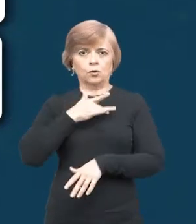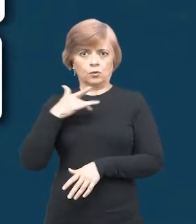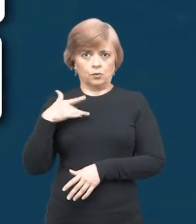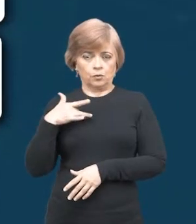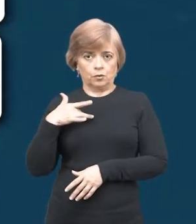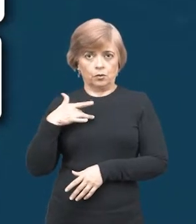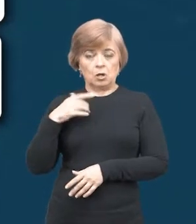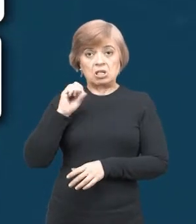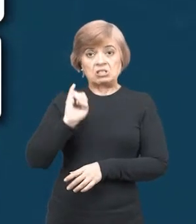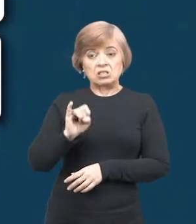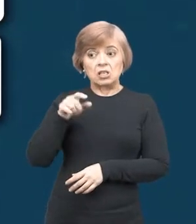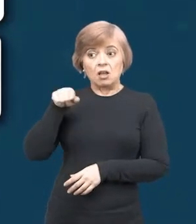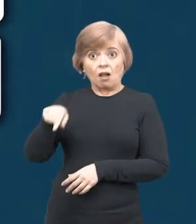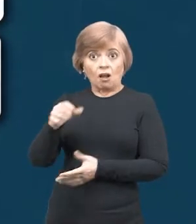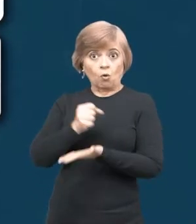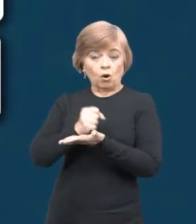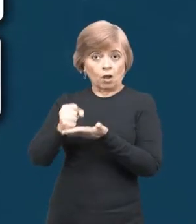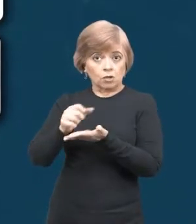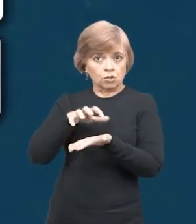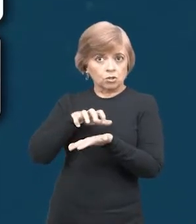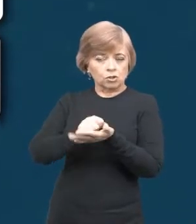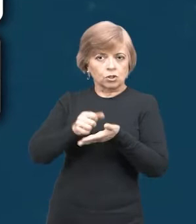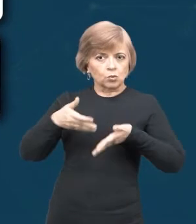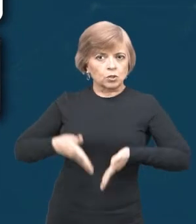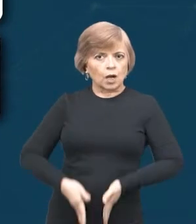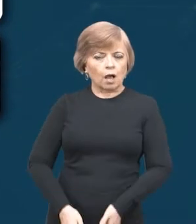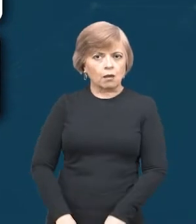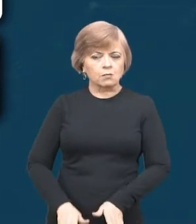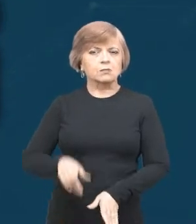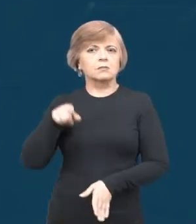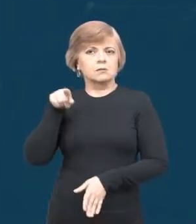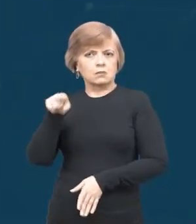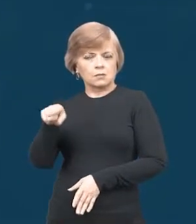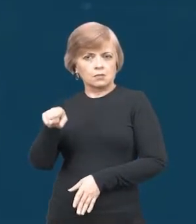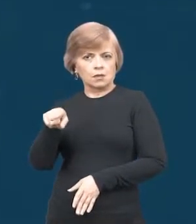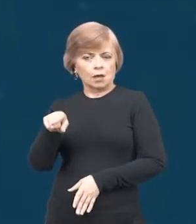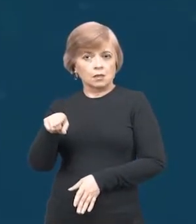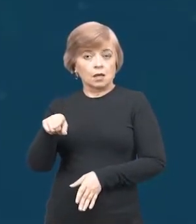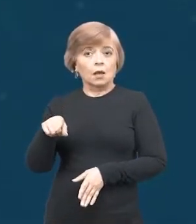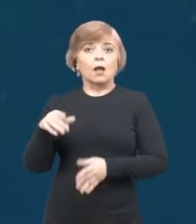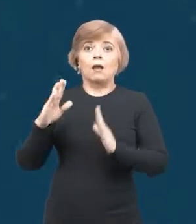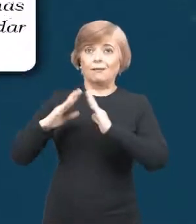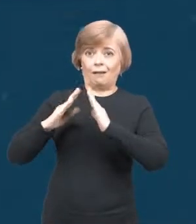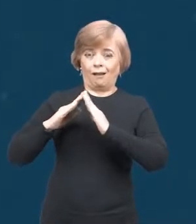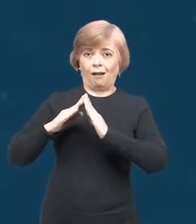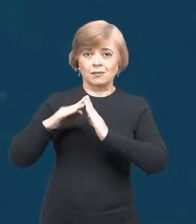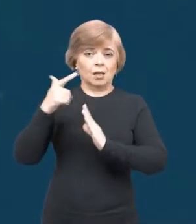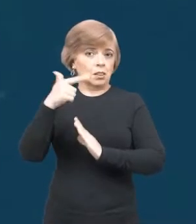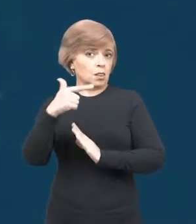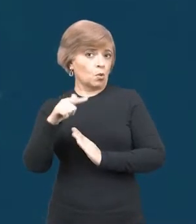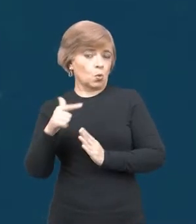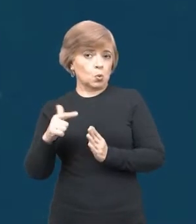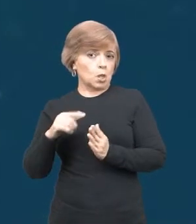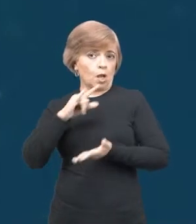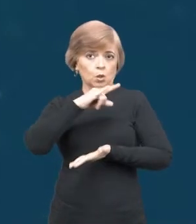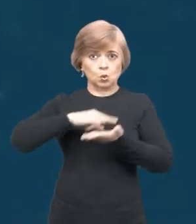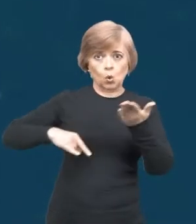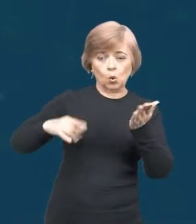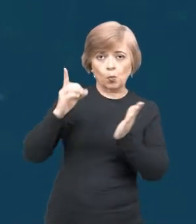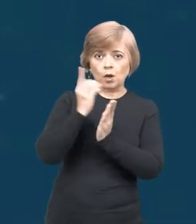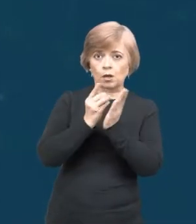realizasse o registro de nascimento dessas crianças nascidas em casa, sem DNV,